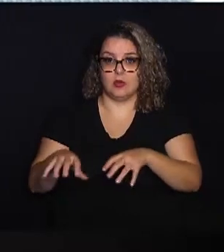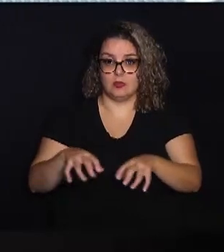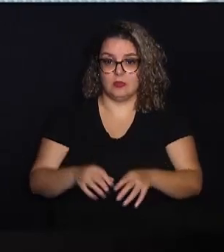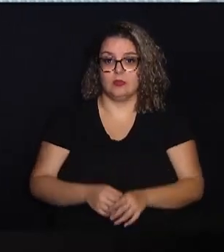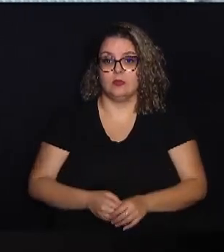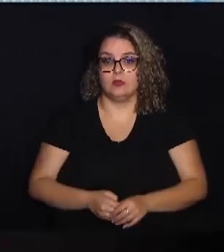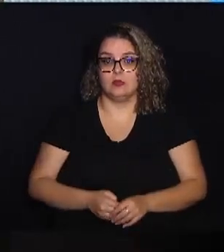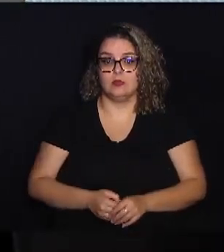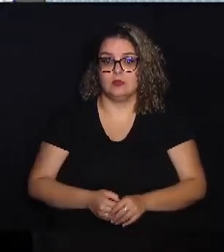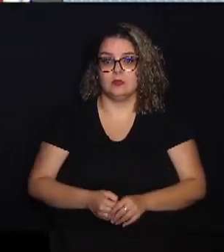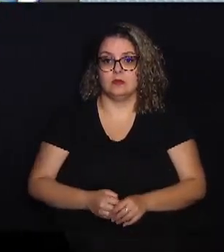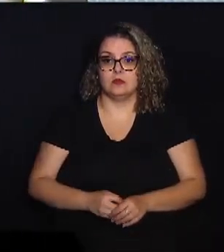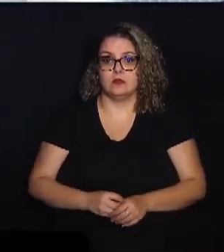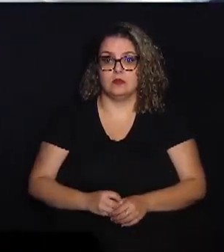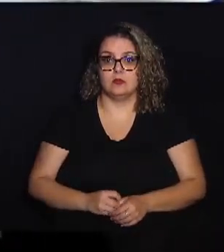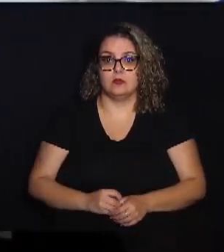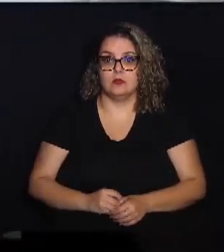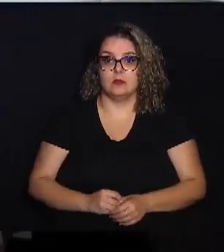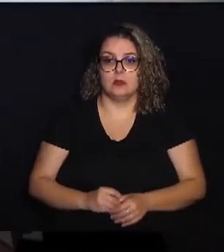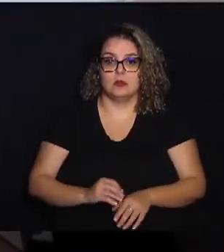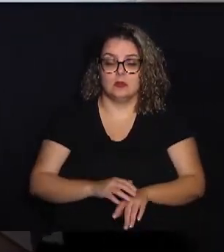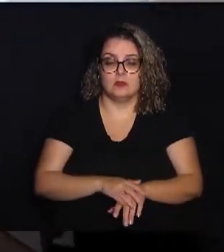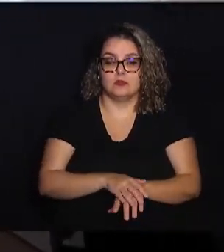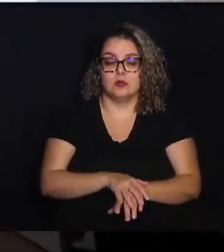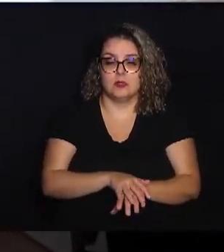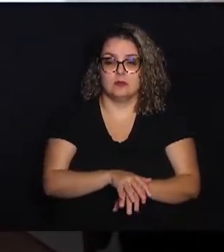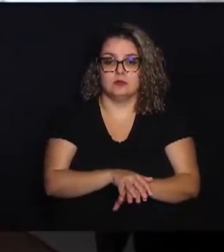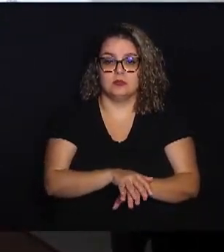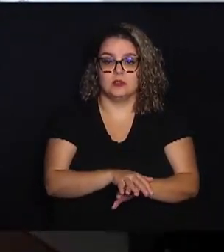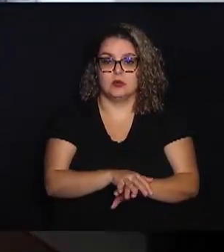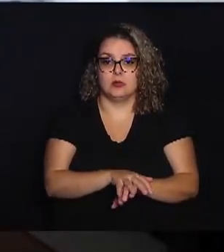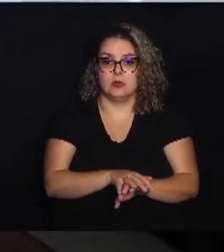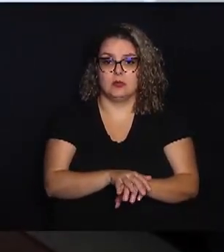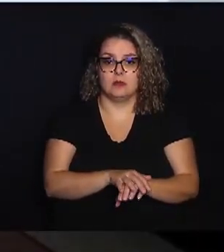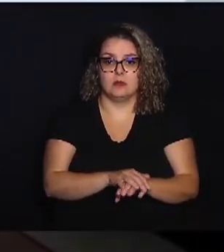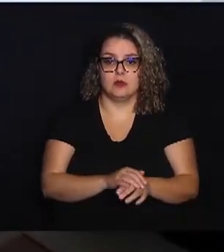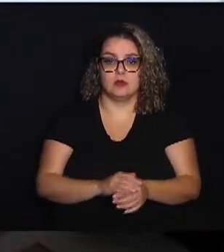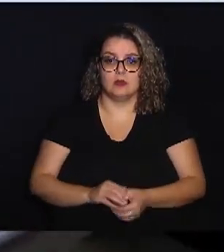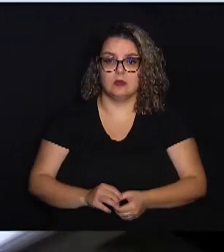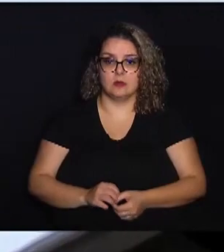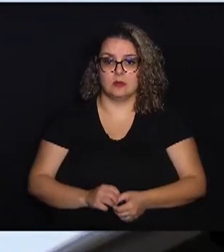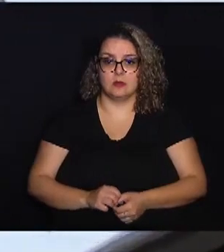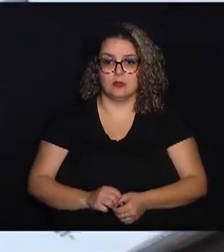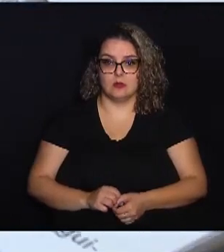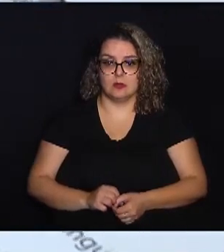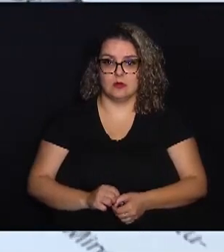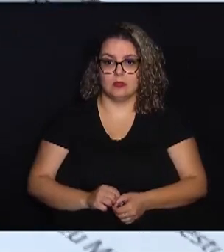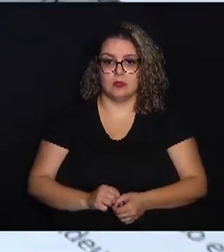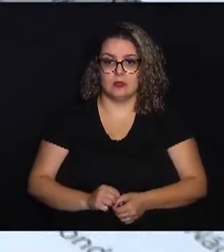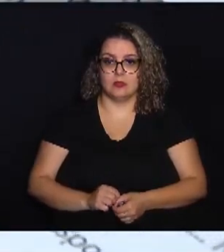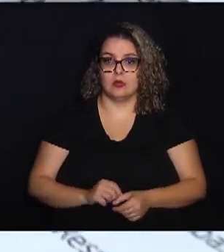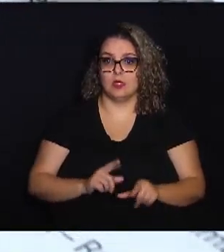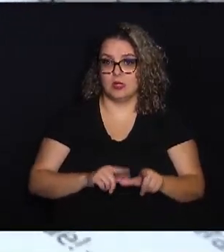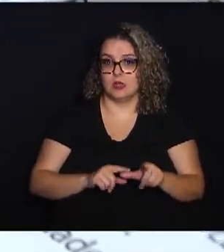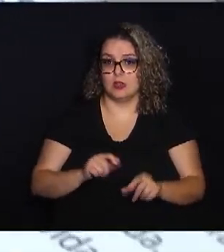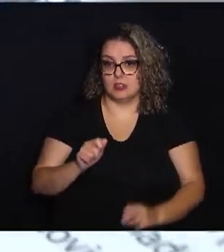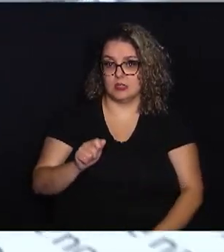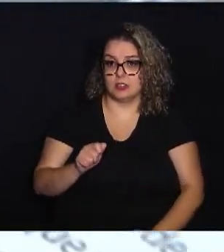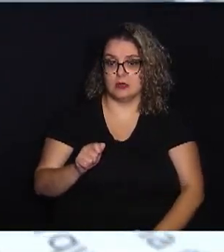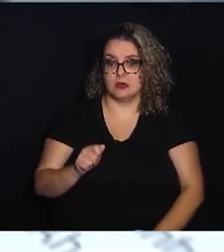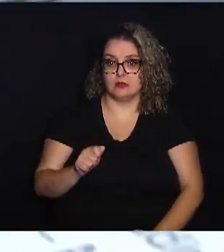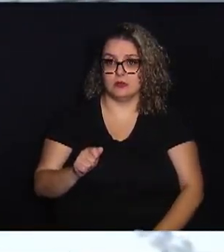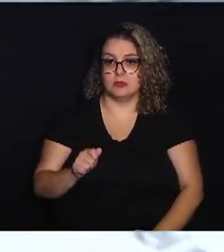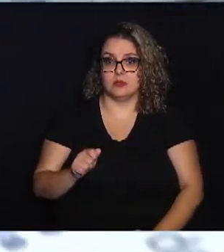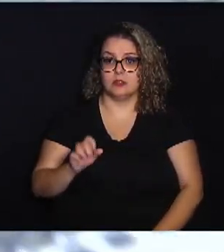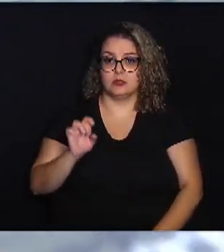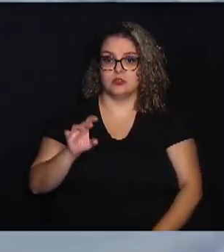essa representação tátil em relevo. Então, a letra A, aqui eu tenho em relevo só o